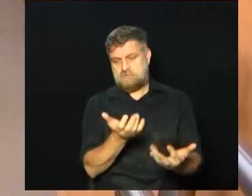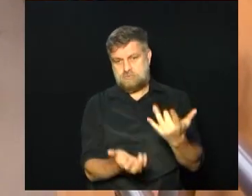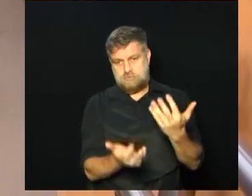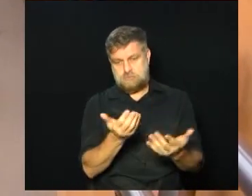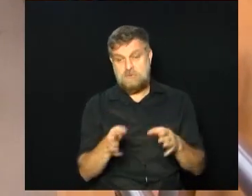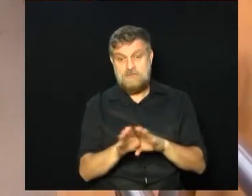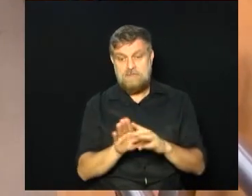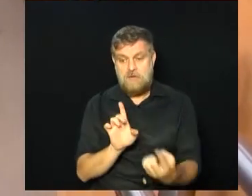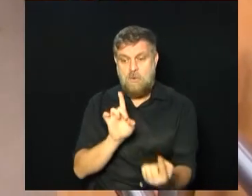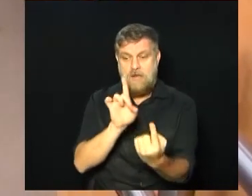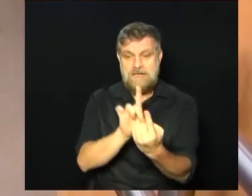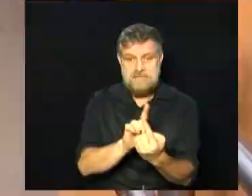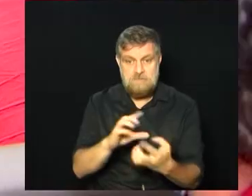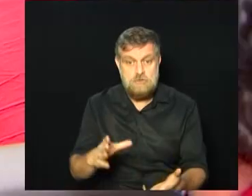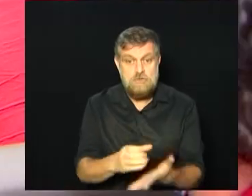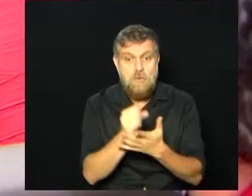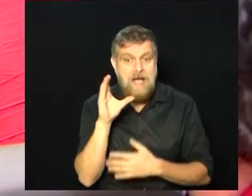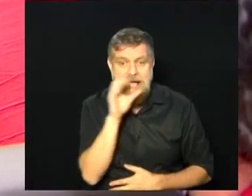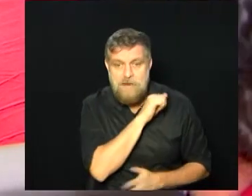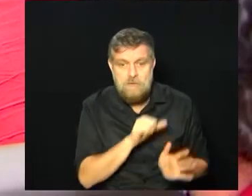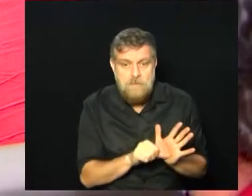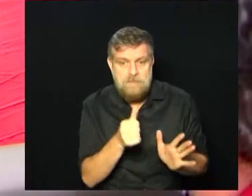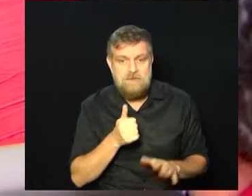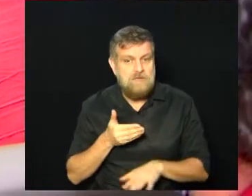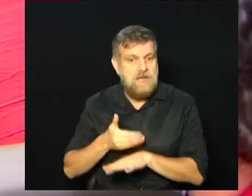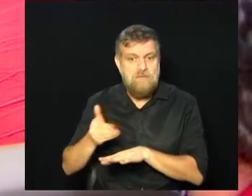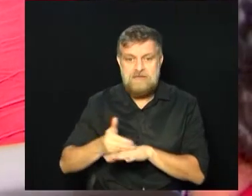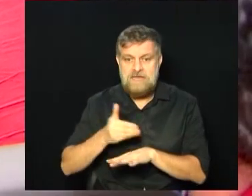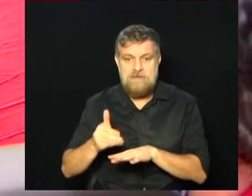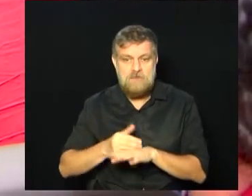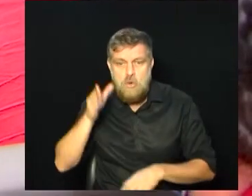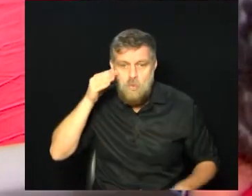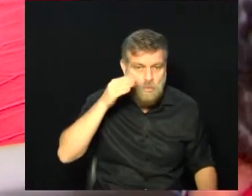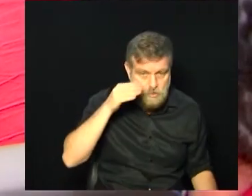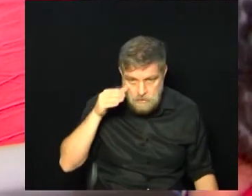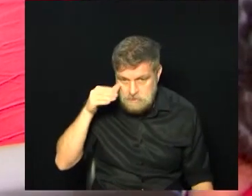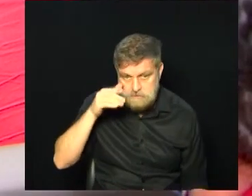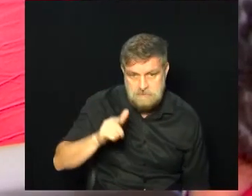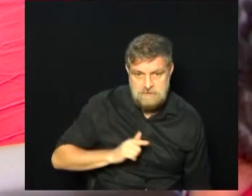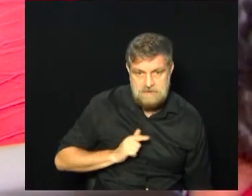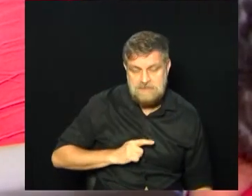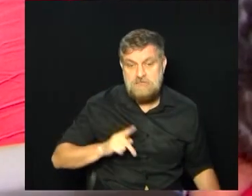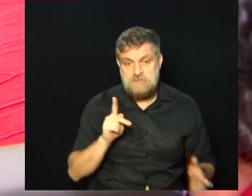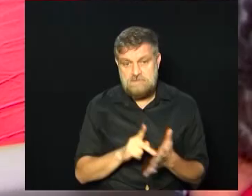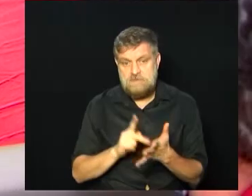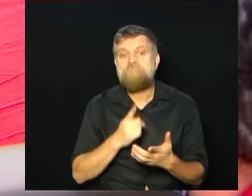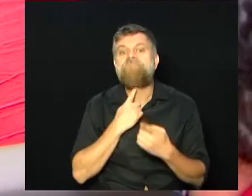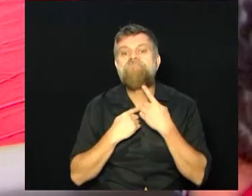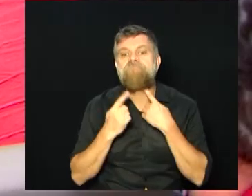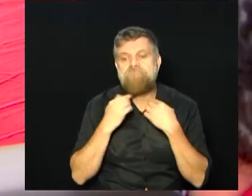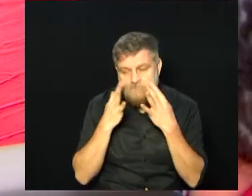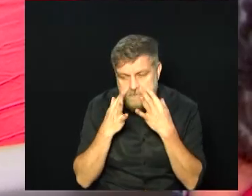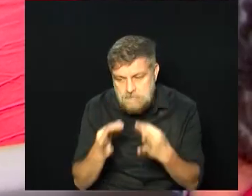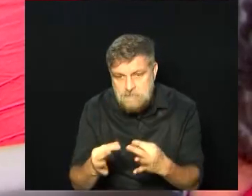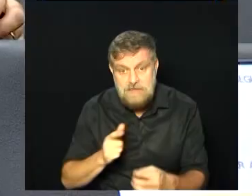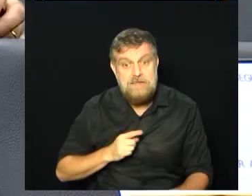um atendimento de primeiros socorros. Não é treinamento para meros curiosos, tem que estar realmente afim e disposto a